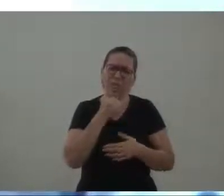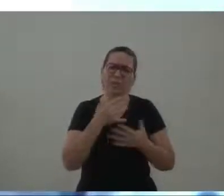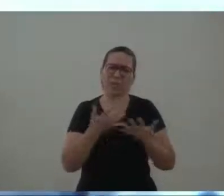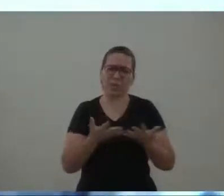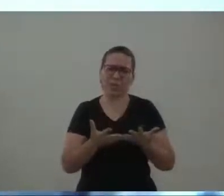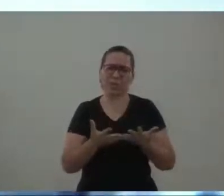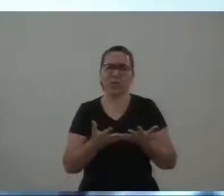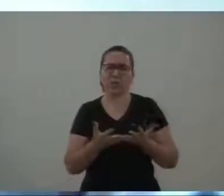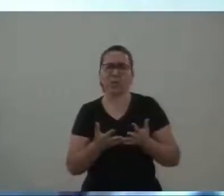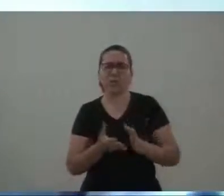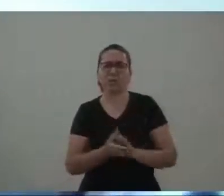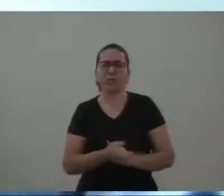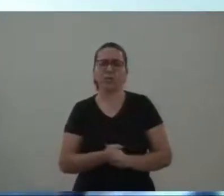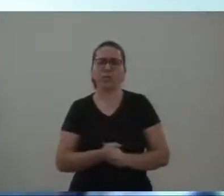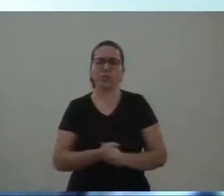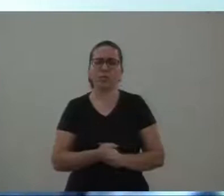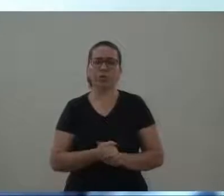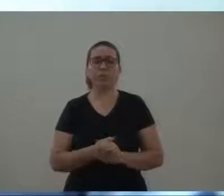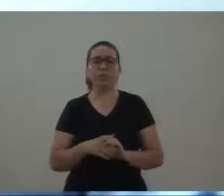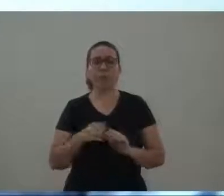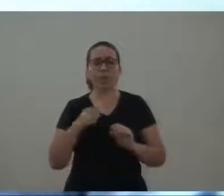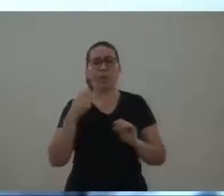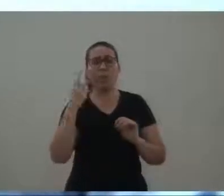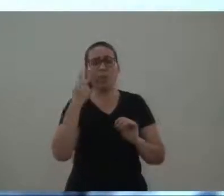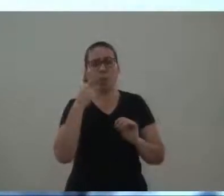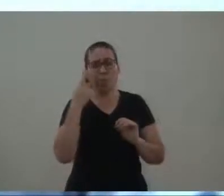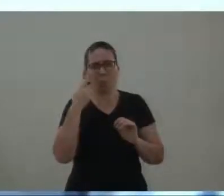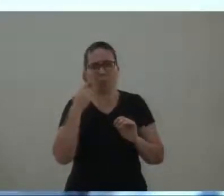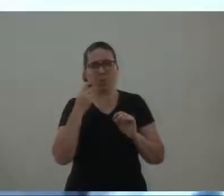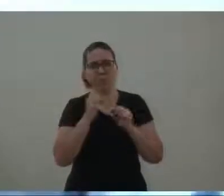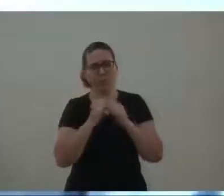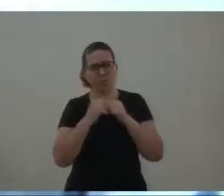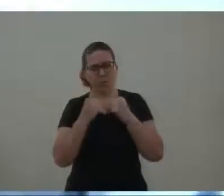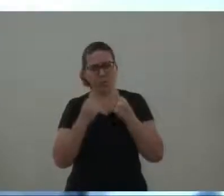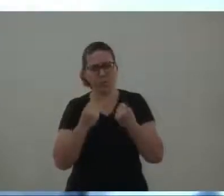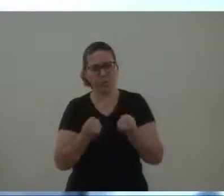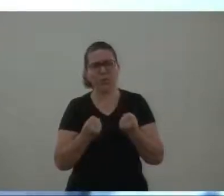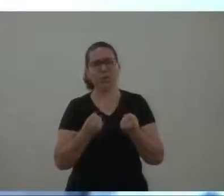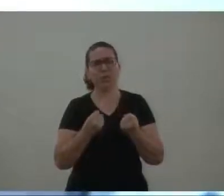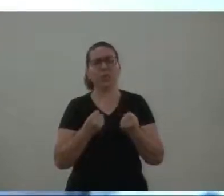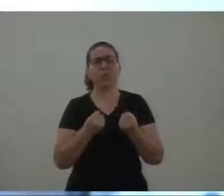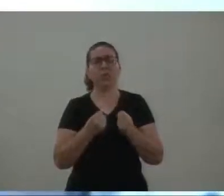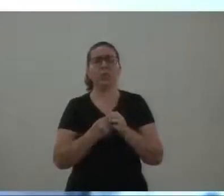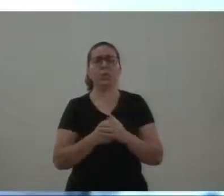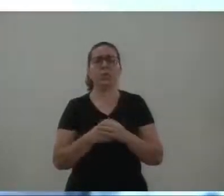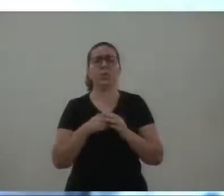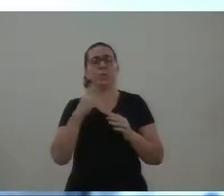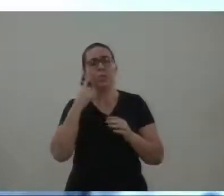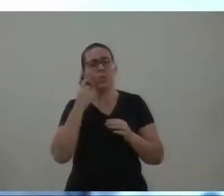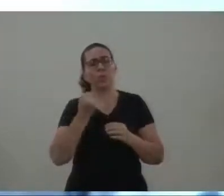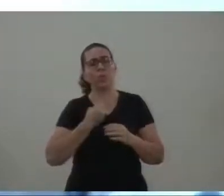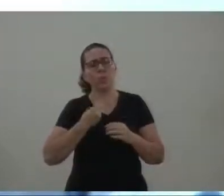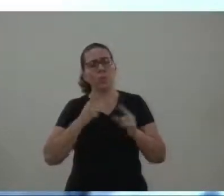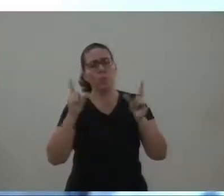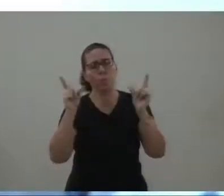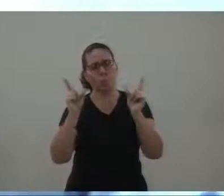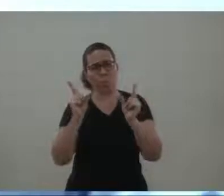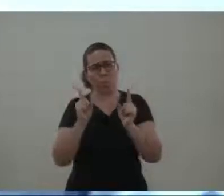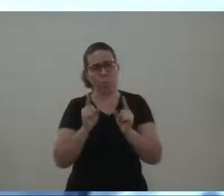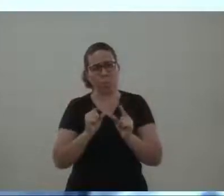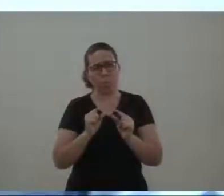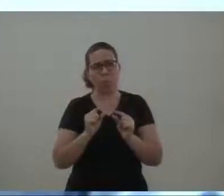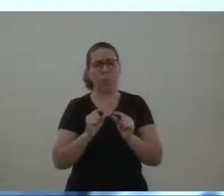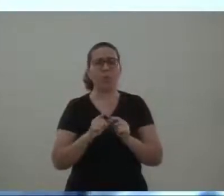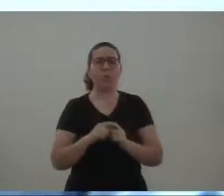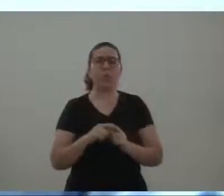Eu acredito que se tivesse uma política pública de combate à doença diferente, poderia ser um número menor. Mas ressaltar